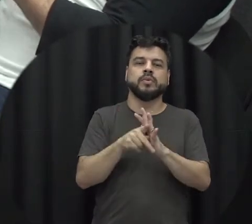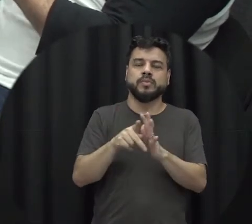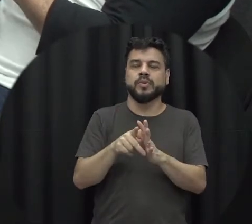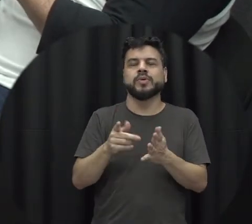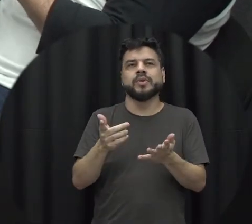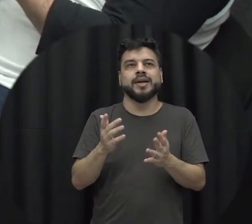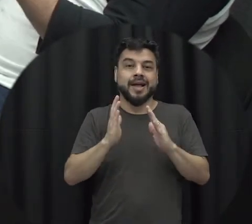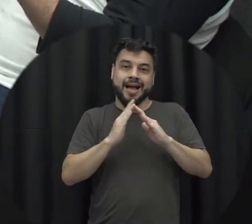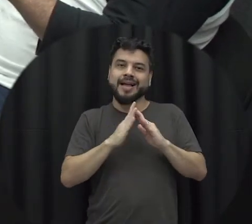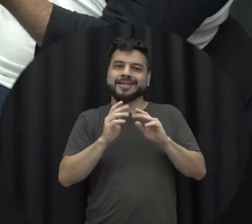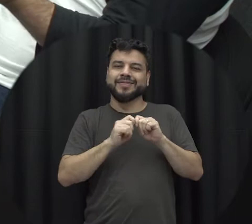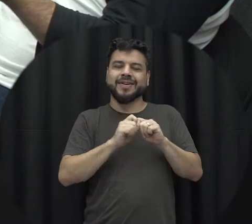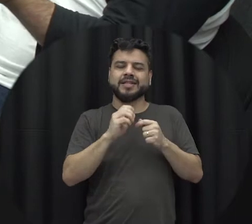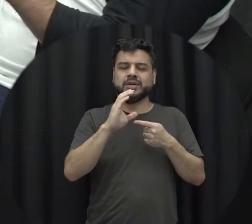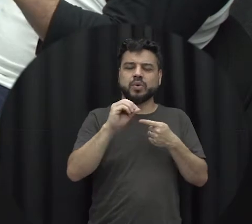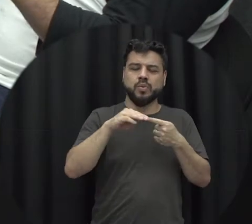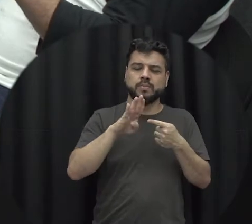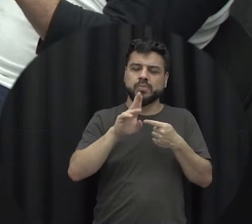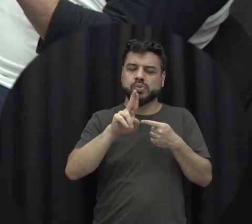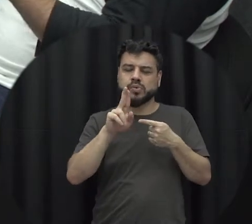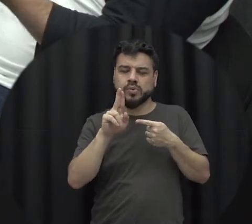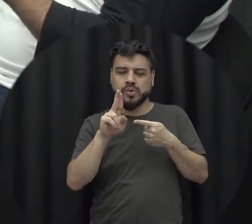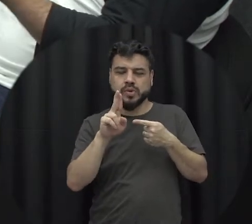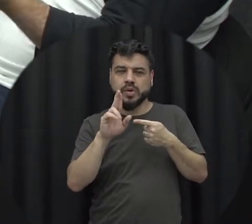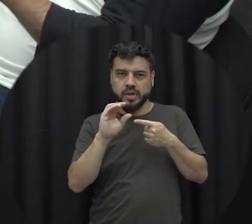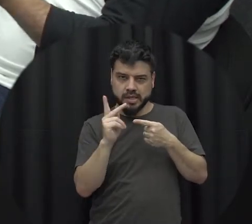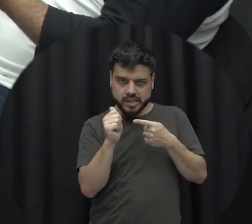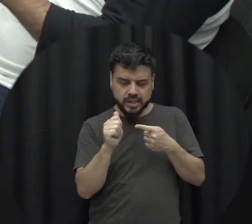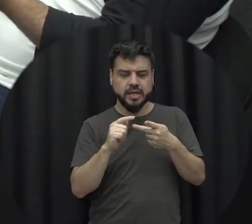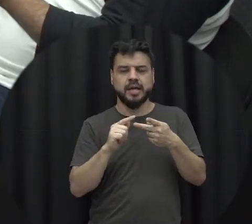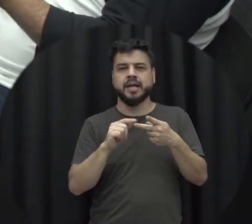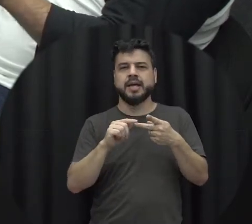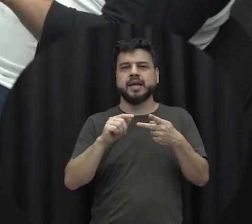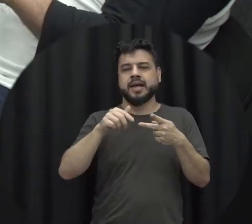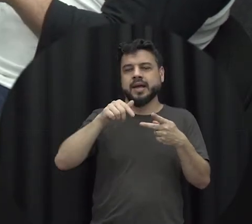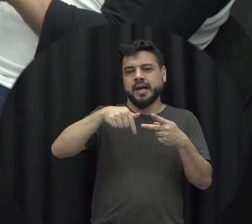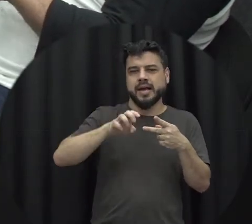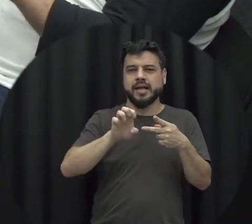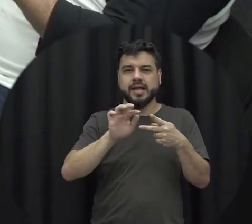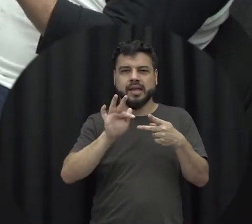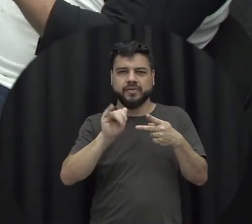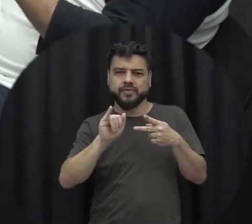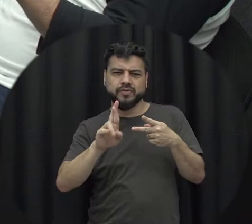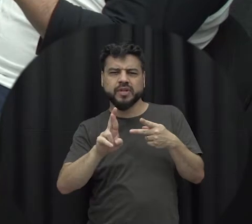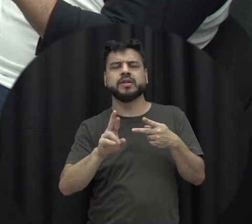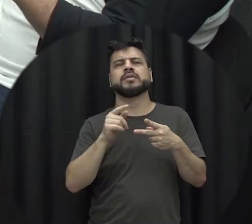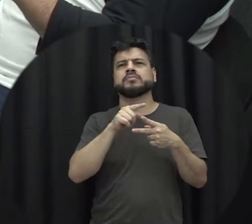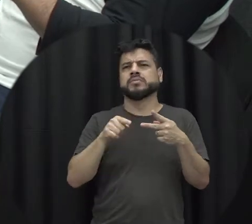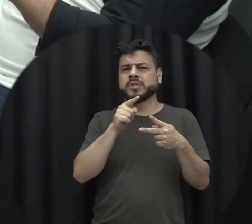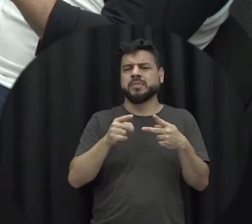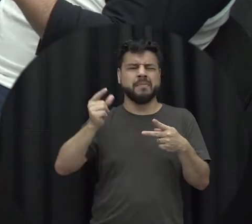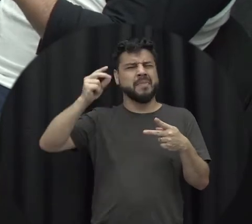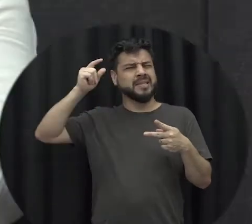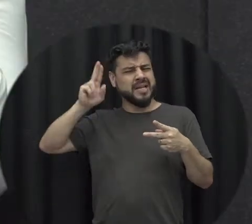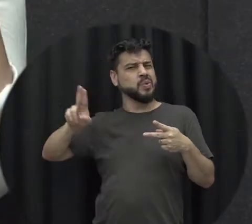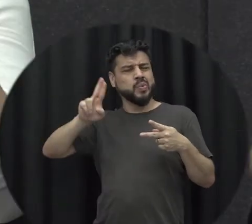desses alimentos. Tem risco da gente... quais são os riscos, né, dessa manipulação caseira de alimentos com fungos? São coisas ancestrais, né?